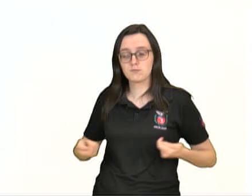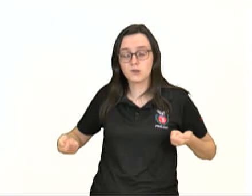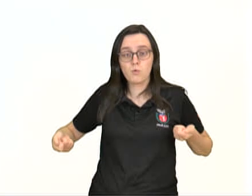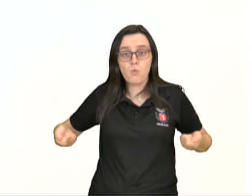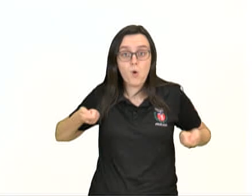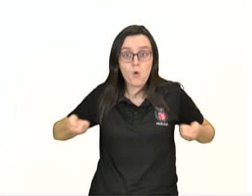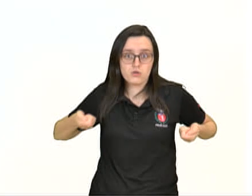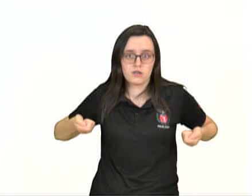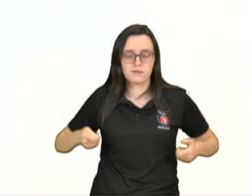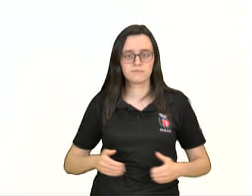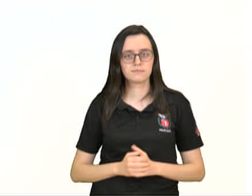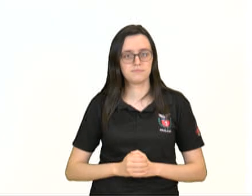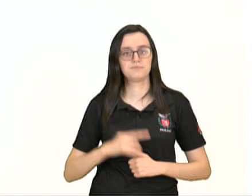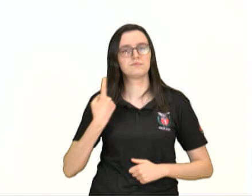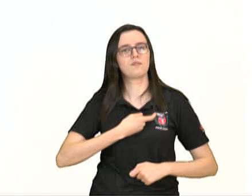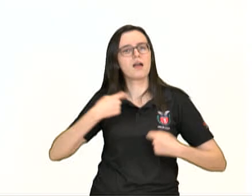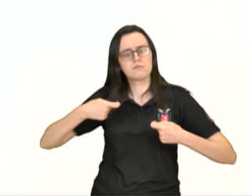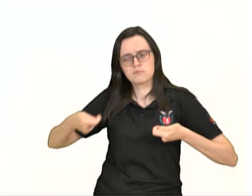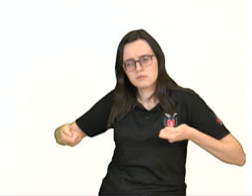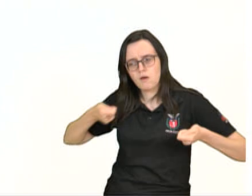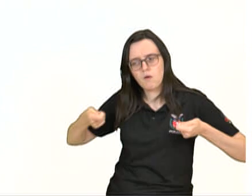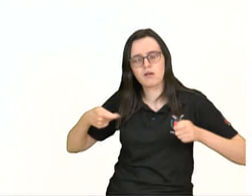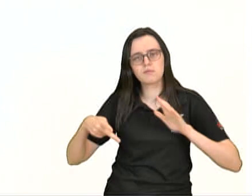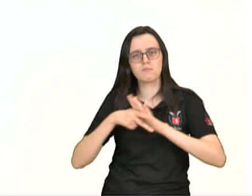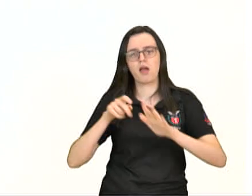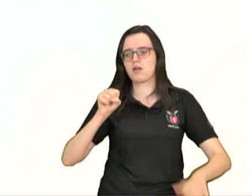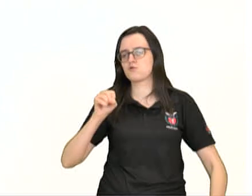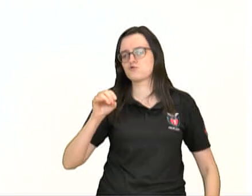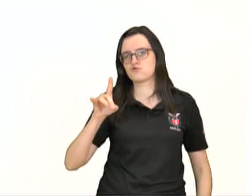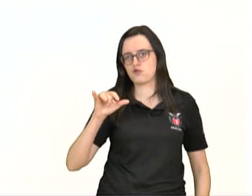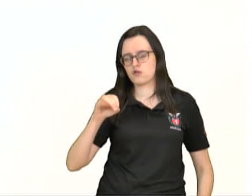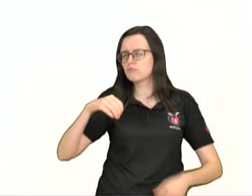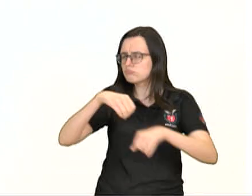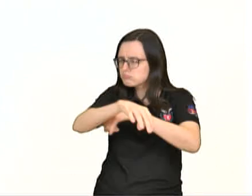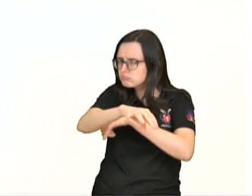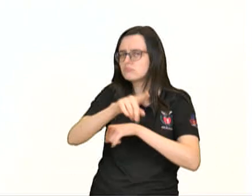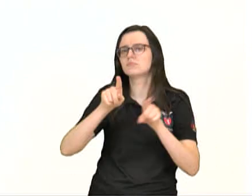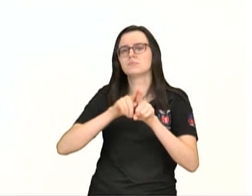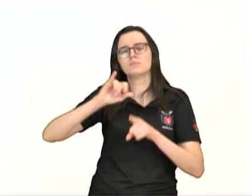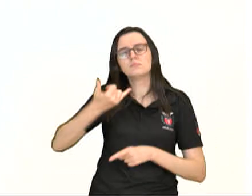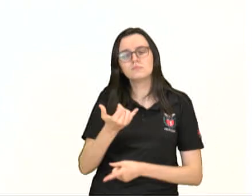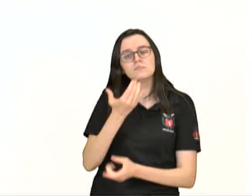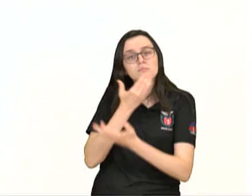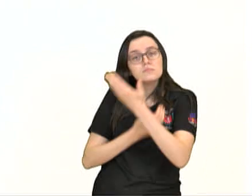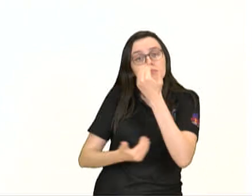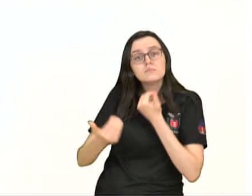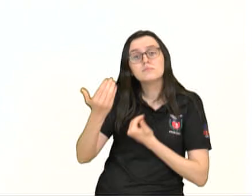Controle. Precisamos controlar a quantidade de sódio, ó. Também é indicado reduzir o consumo de produtos